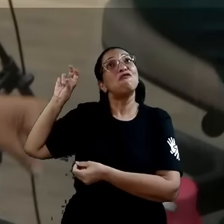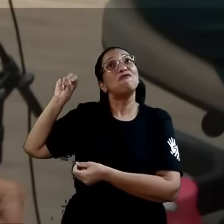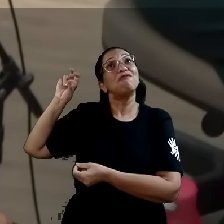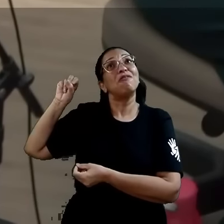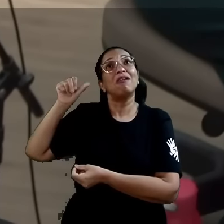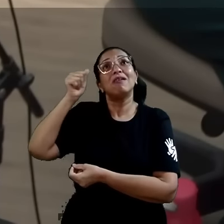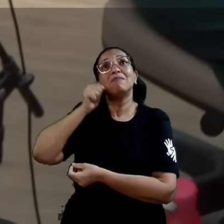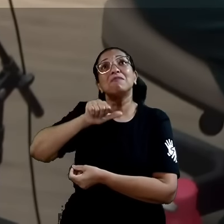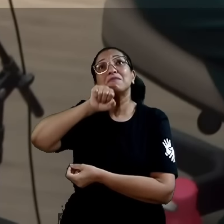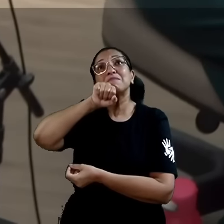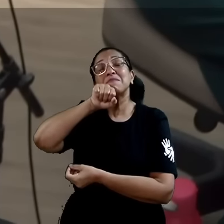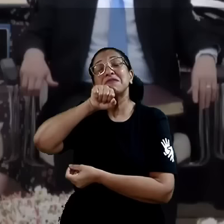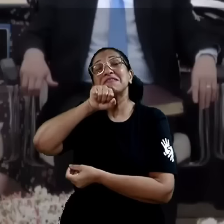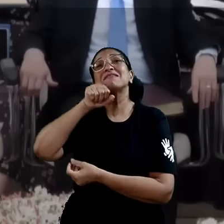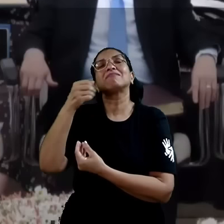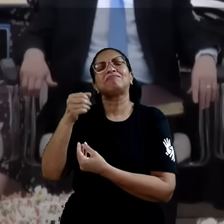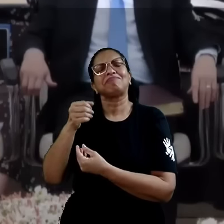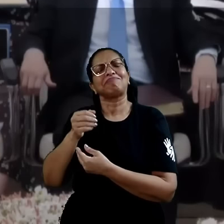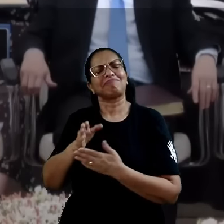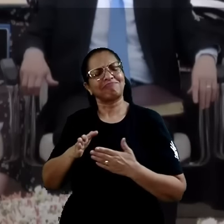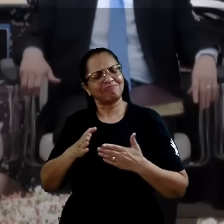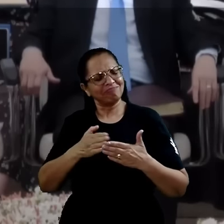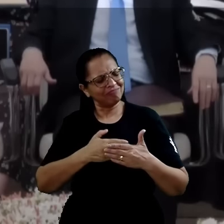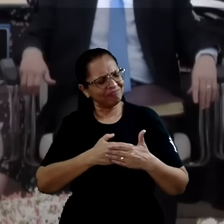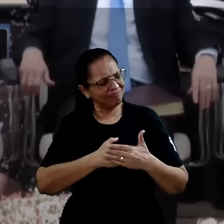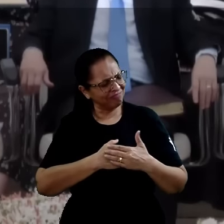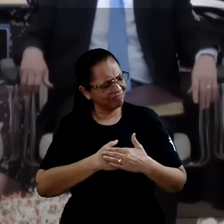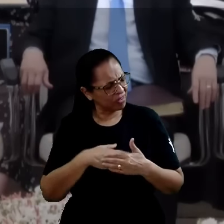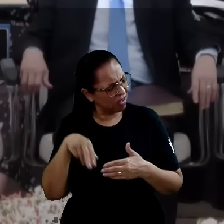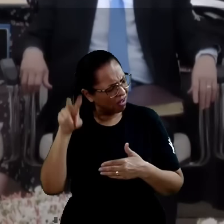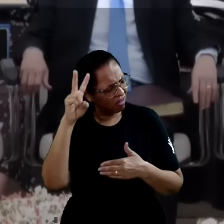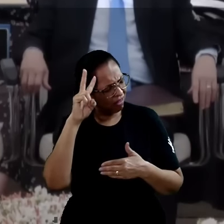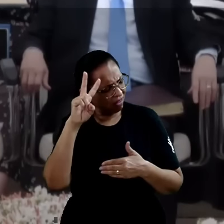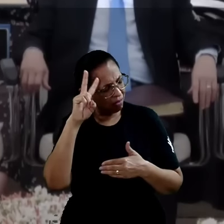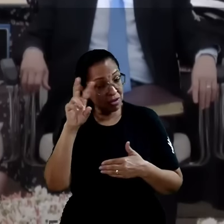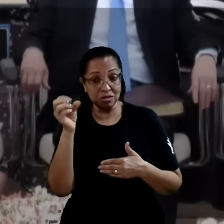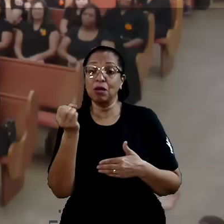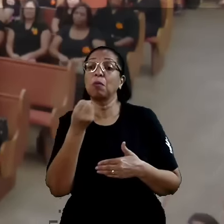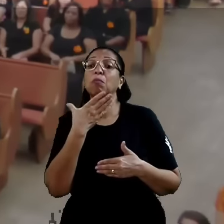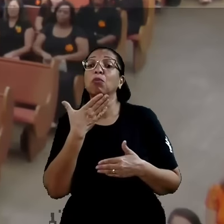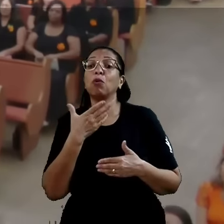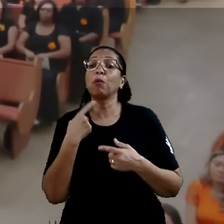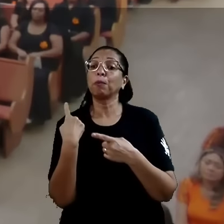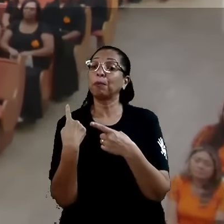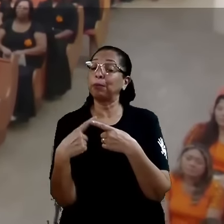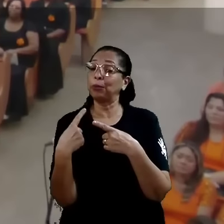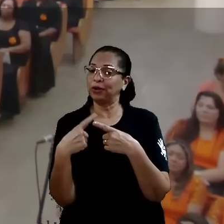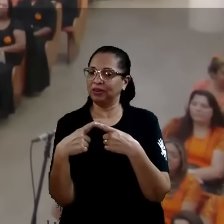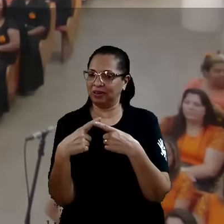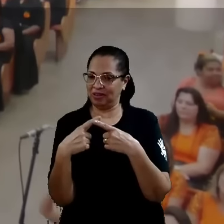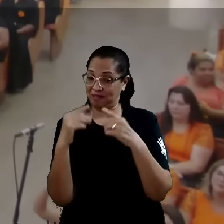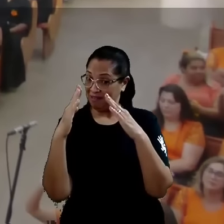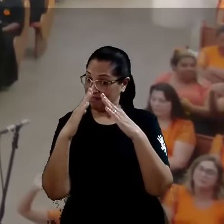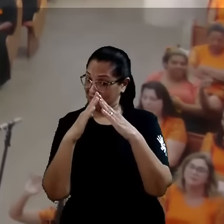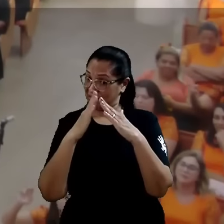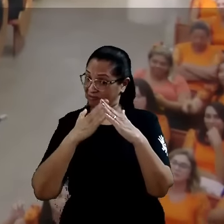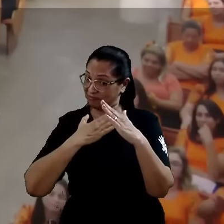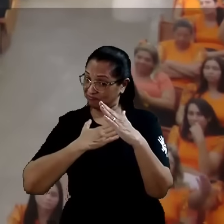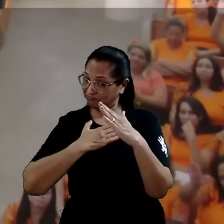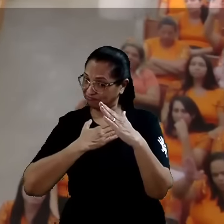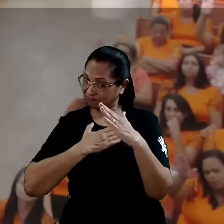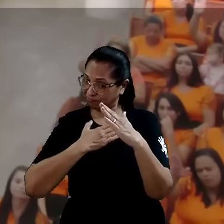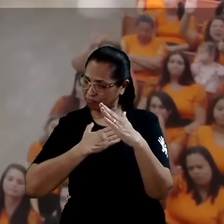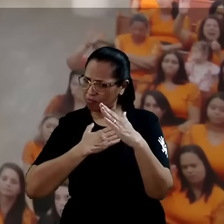vai guardar aquilo no coração a nossa casa será um lugar aonde o espírito de Deus vai ter